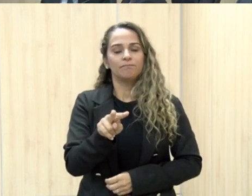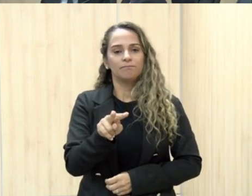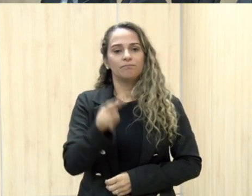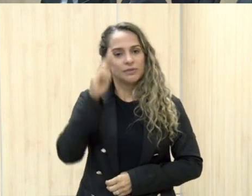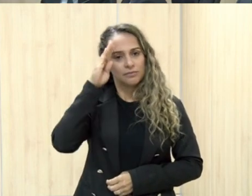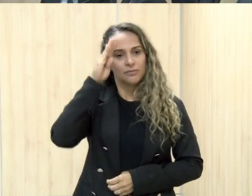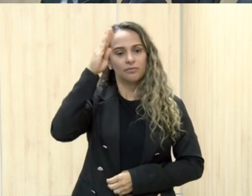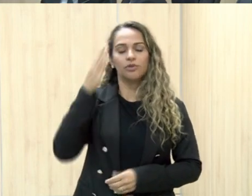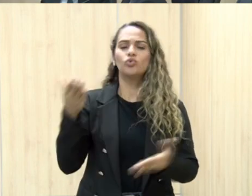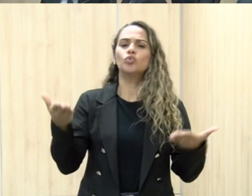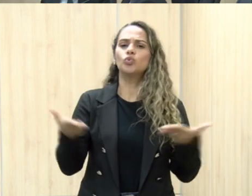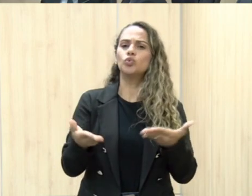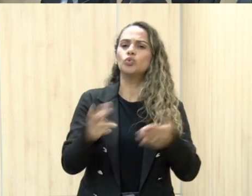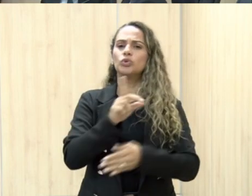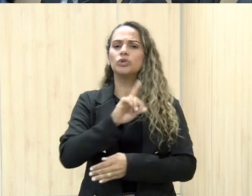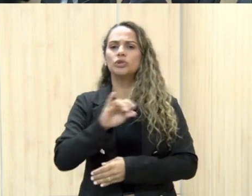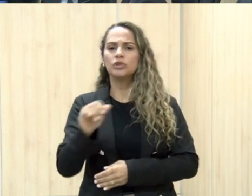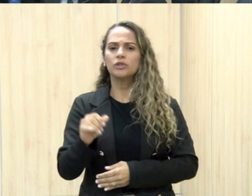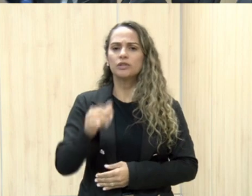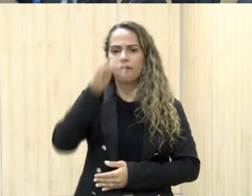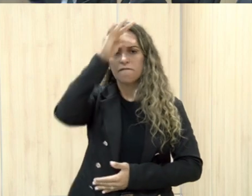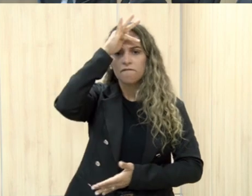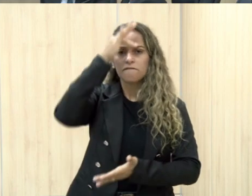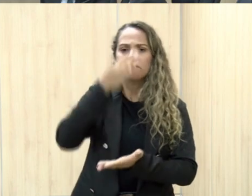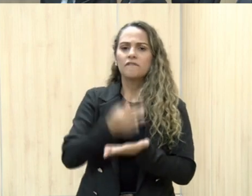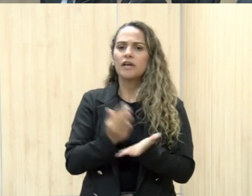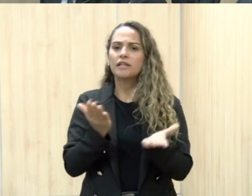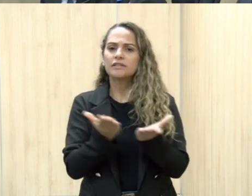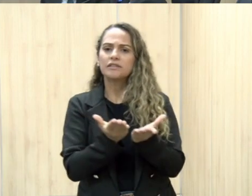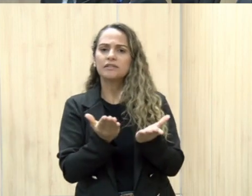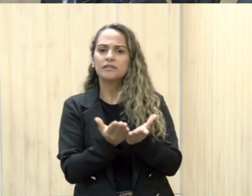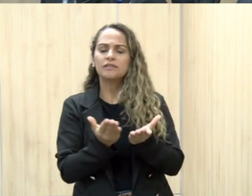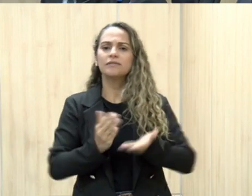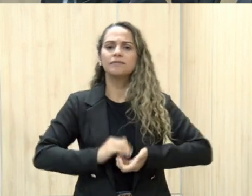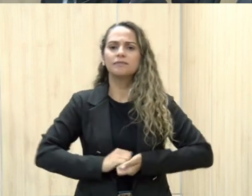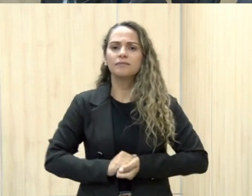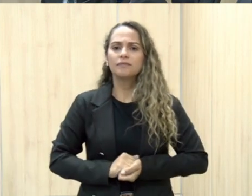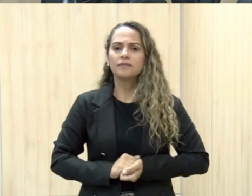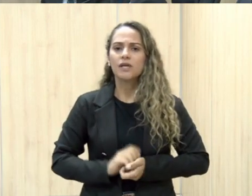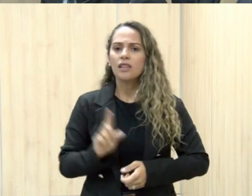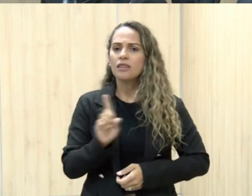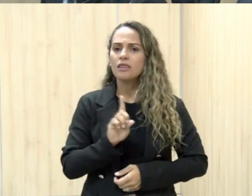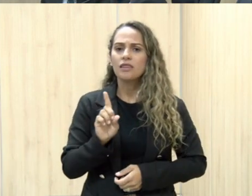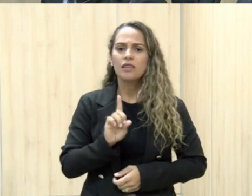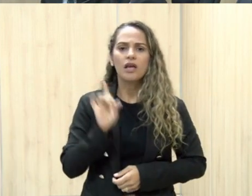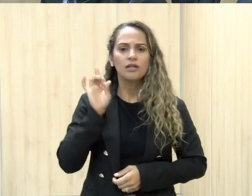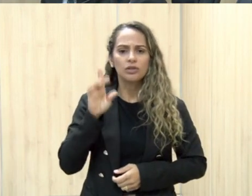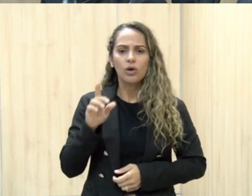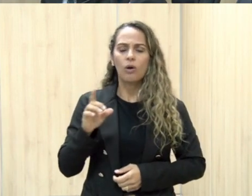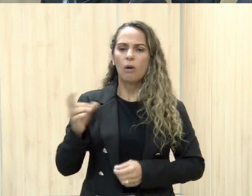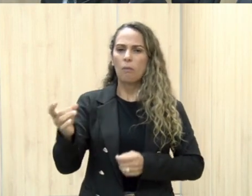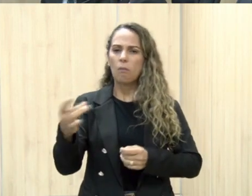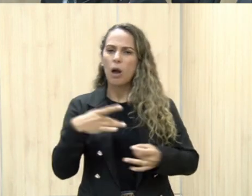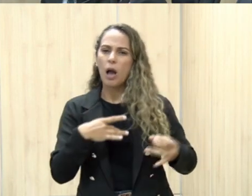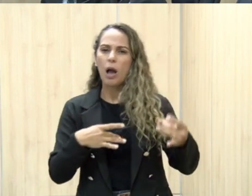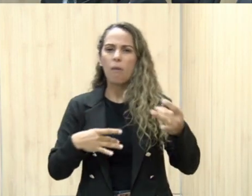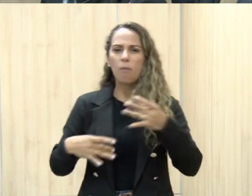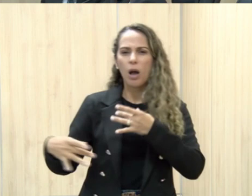Principalmente nos dias de hoje em que a nossa fé cristã não é apenas atacada